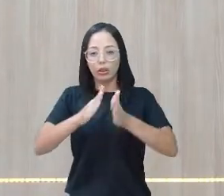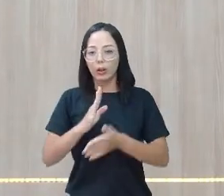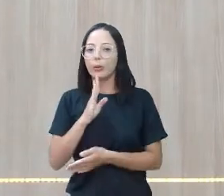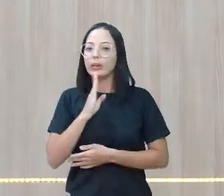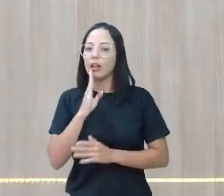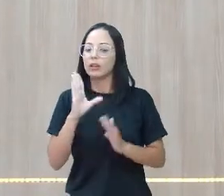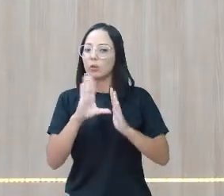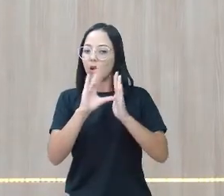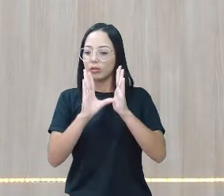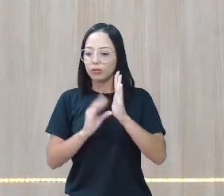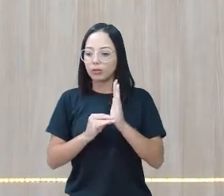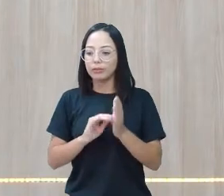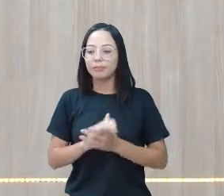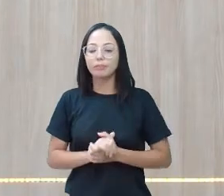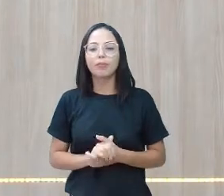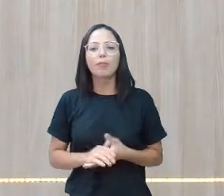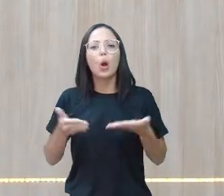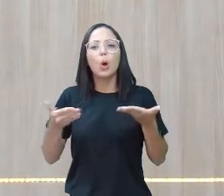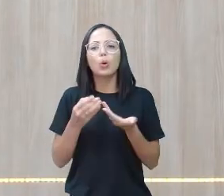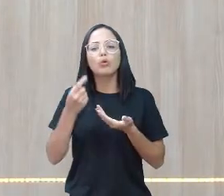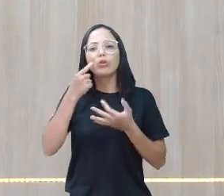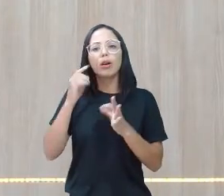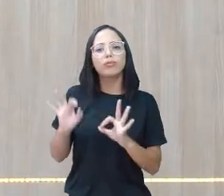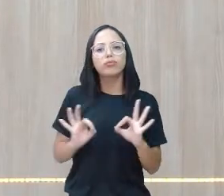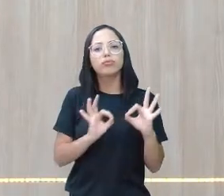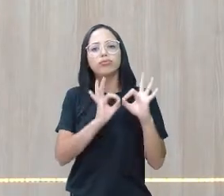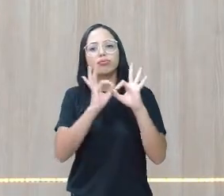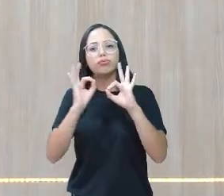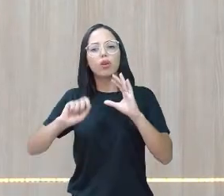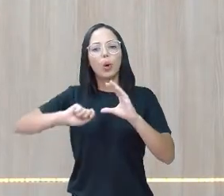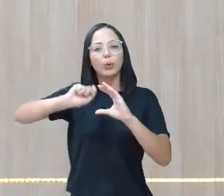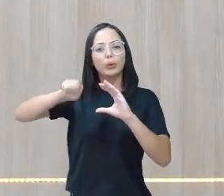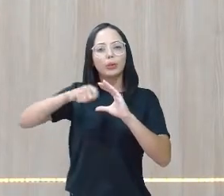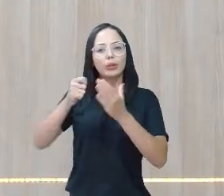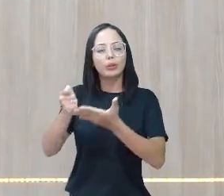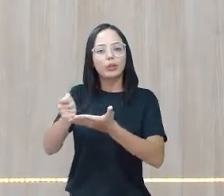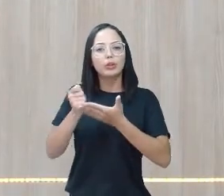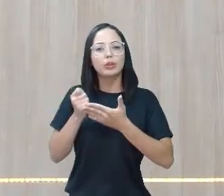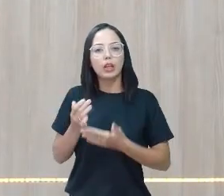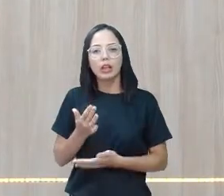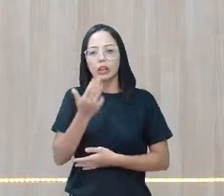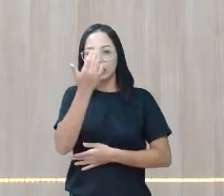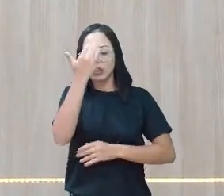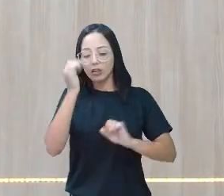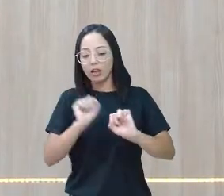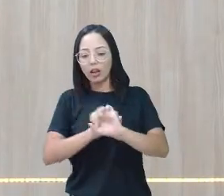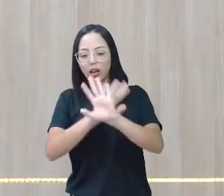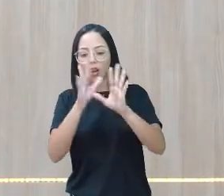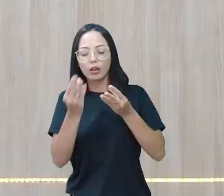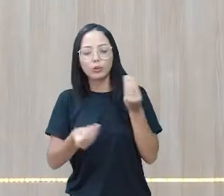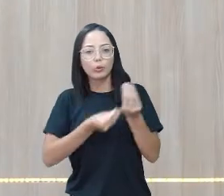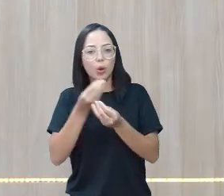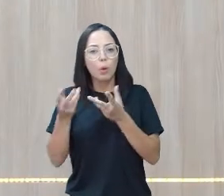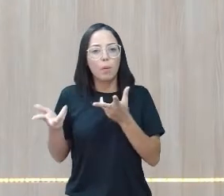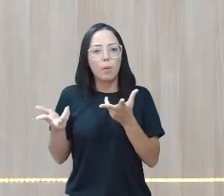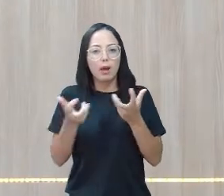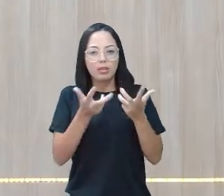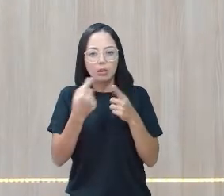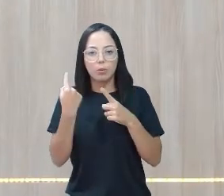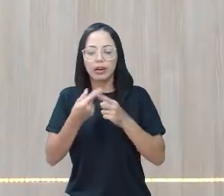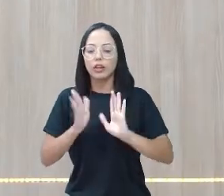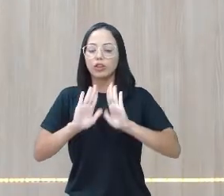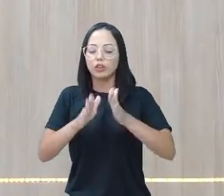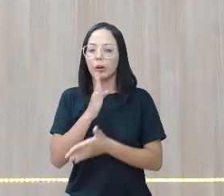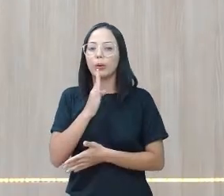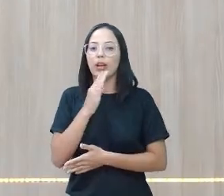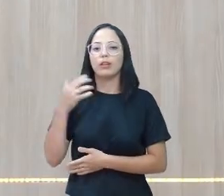assunto bem. A gente hoje vai ver um vídeo que vai ajudar a gente a entender como é que a gente percebe. A gente já sabe o que é o som,